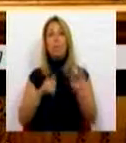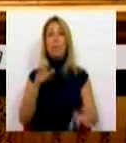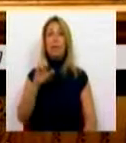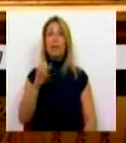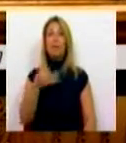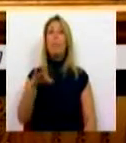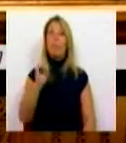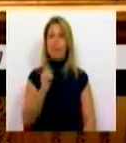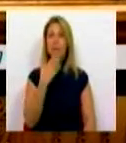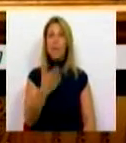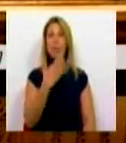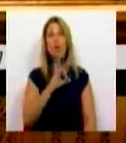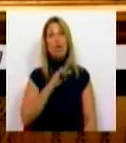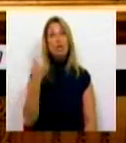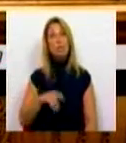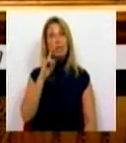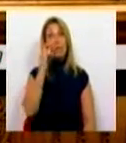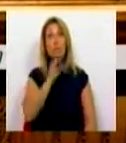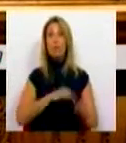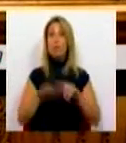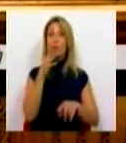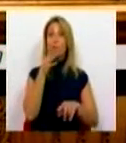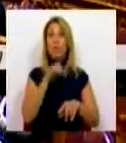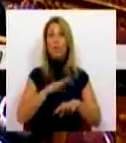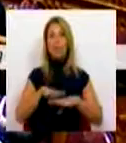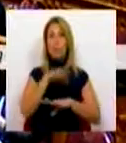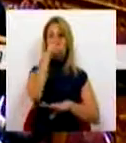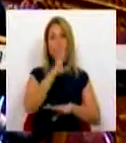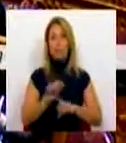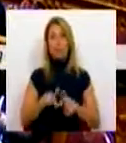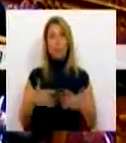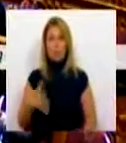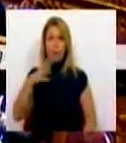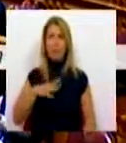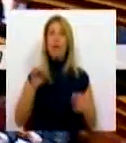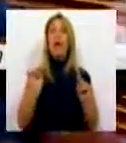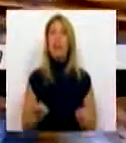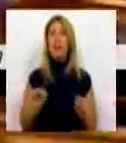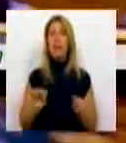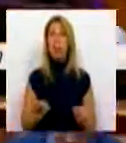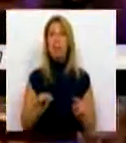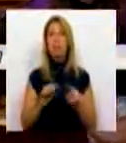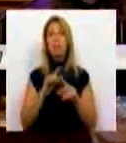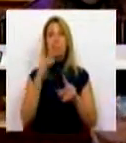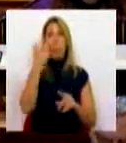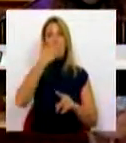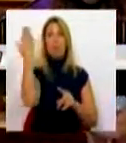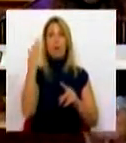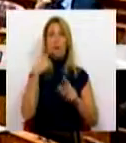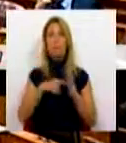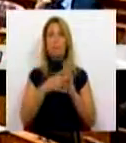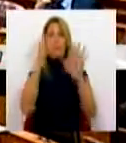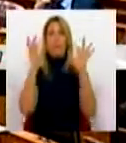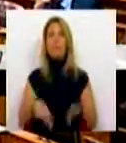Senhor Presidente, membros do Governo, senhores e senhores deputadas, Senhor Presidente, queria hoje, neste dia, pela eliminação da violência contra as mulheres,